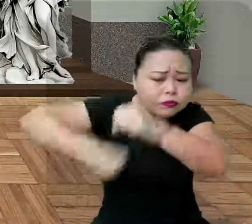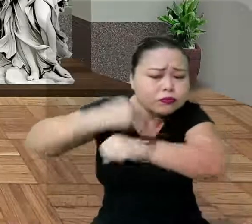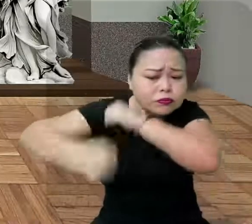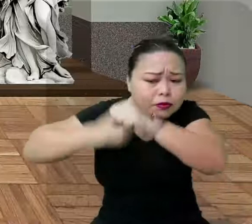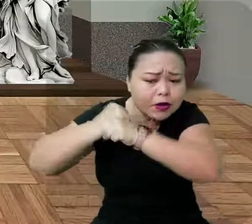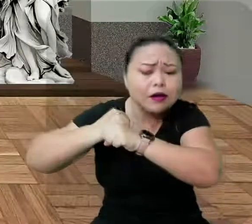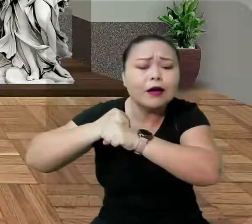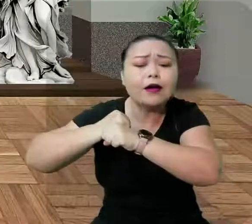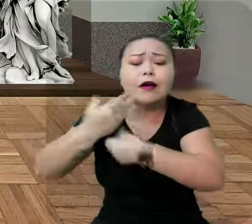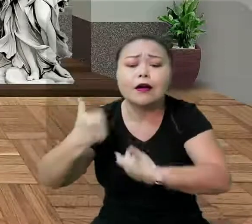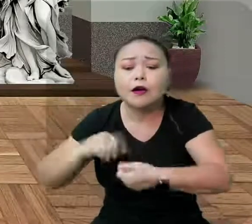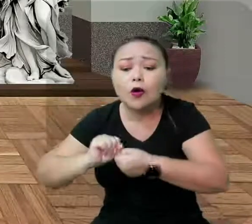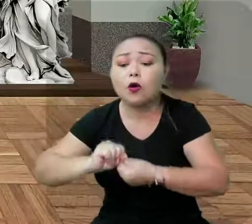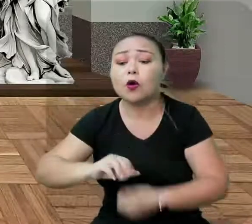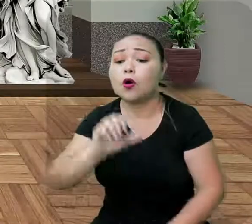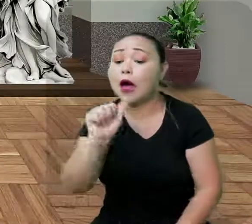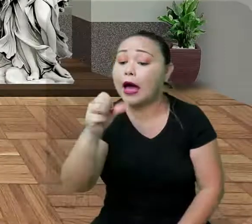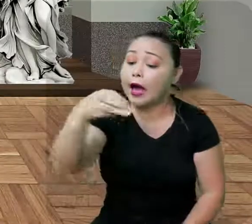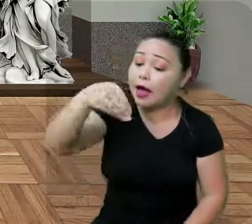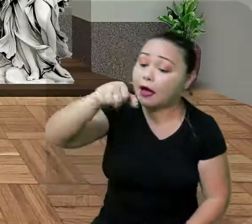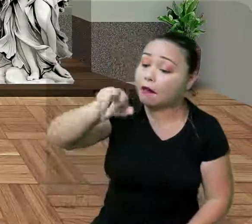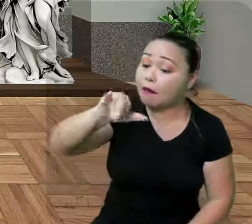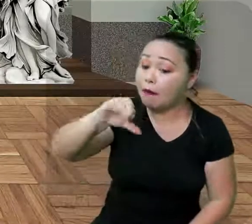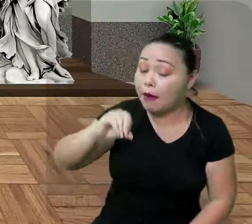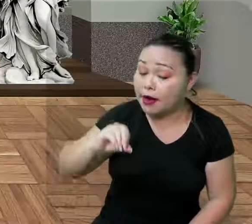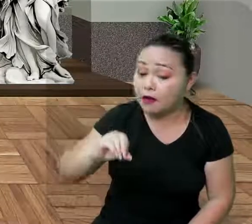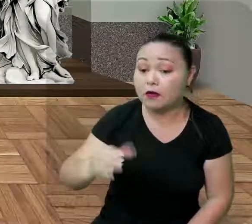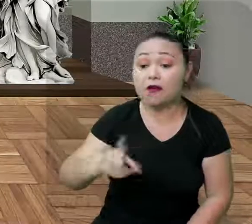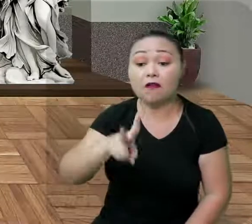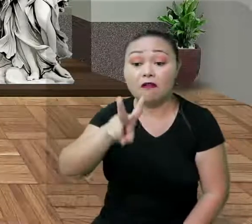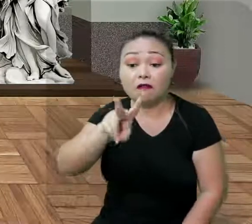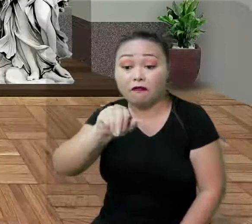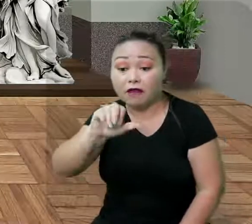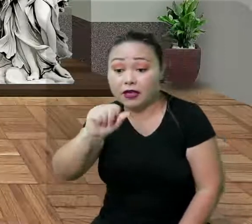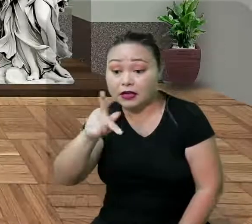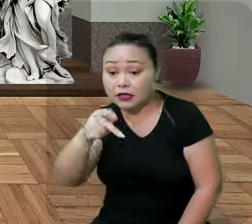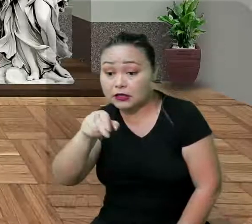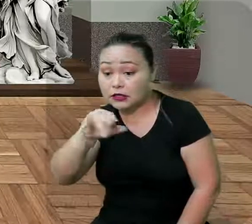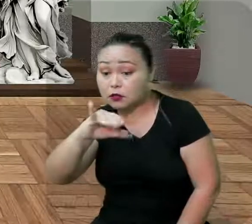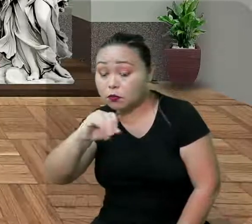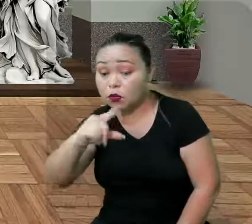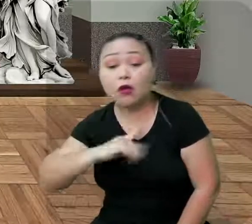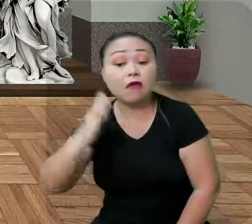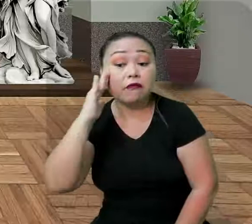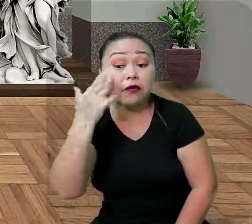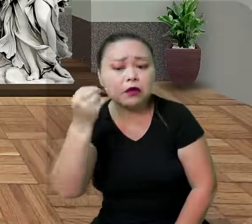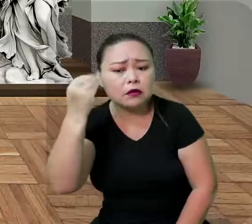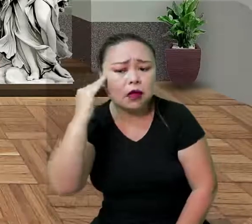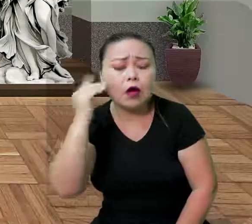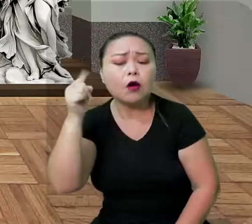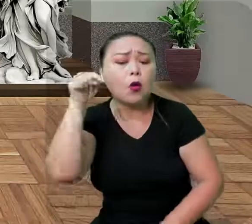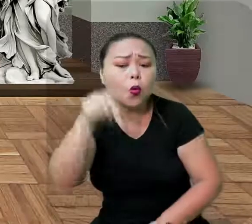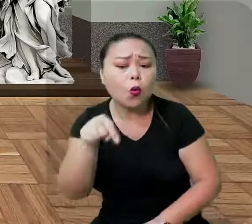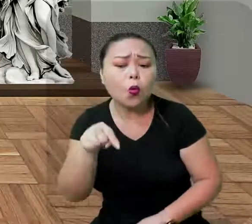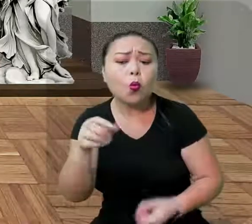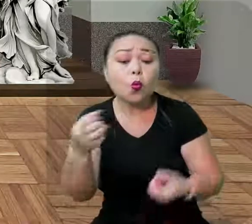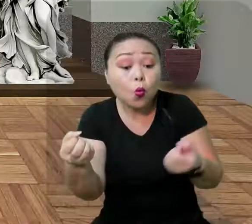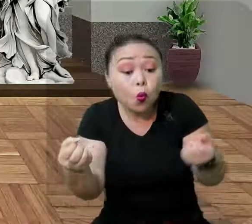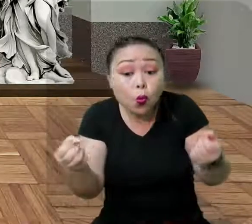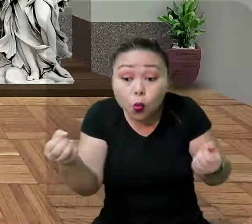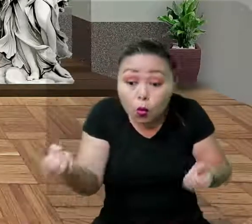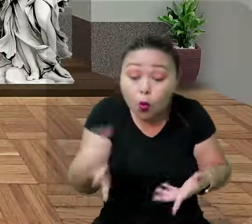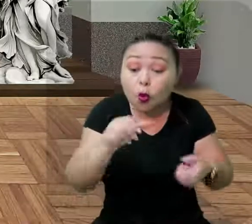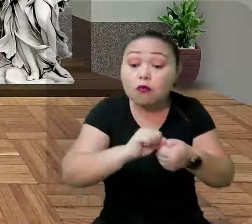saber aqui Américo Vespúcio aí Américo Vespúcio é que vai entender que se tratava de um